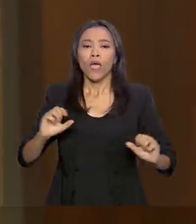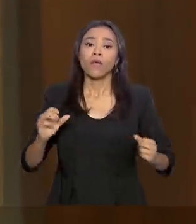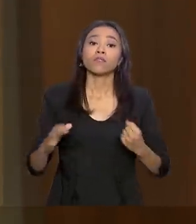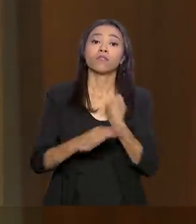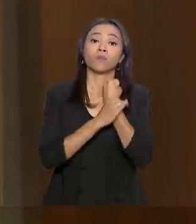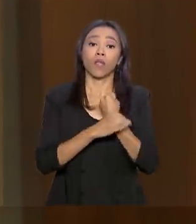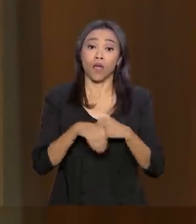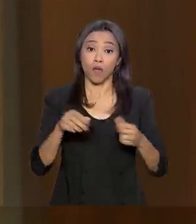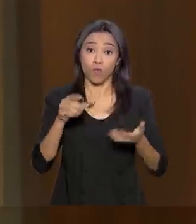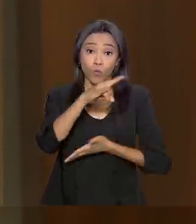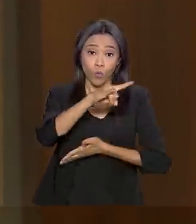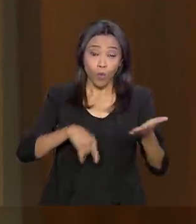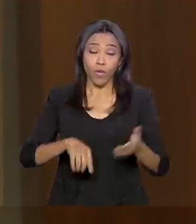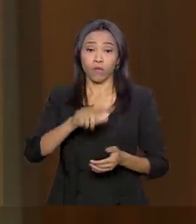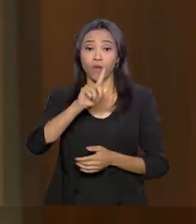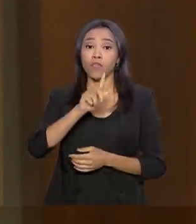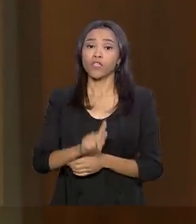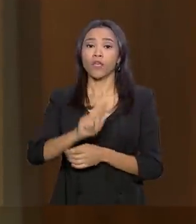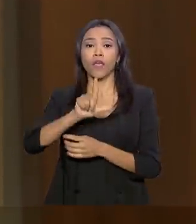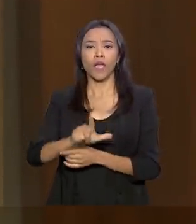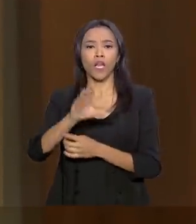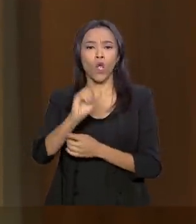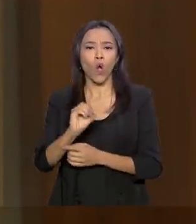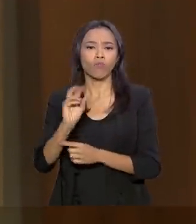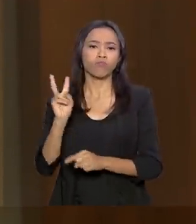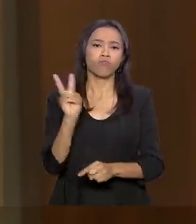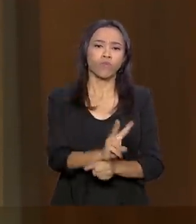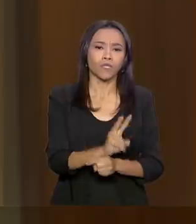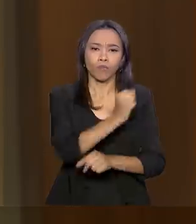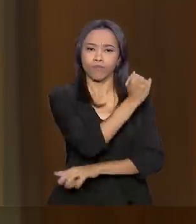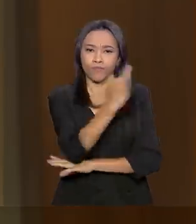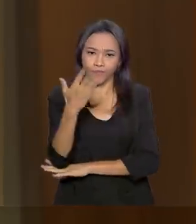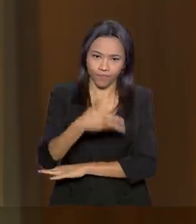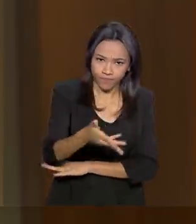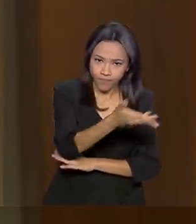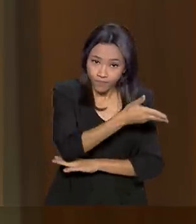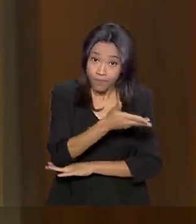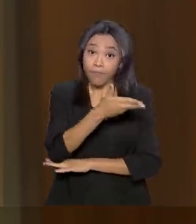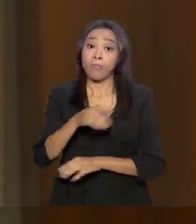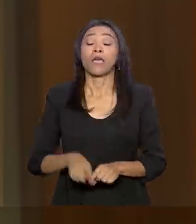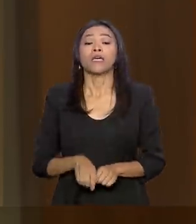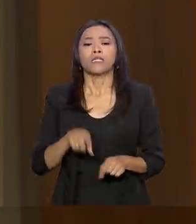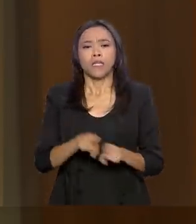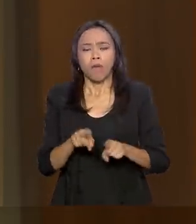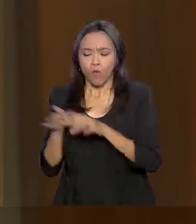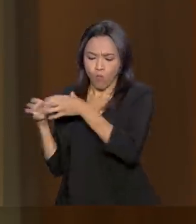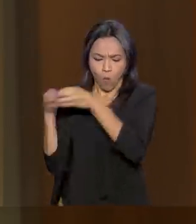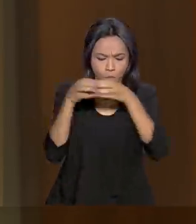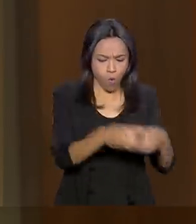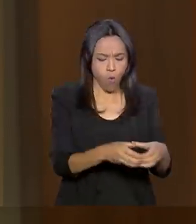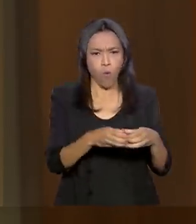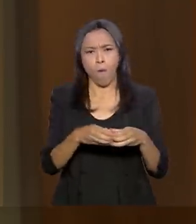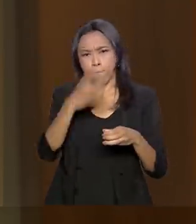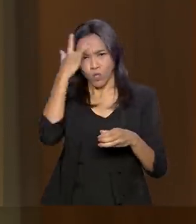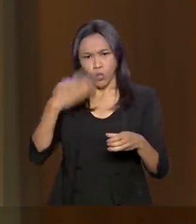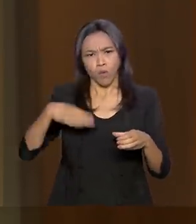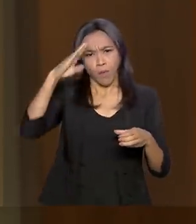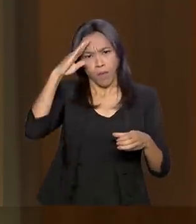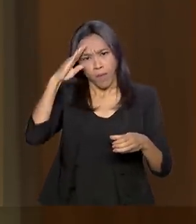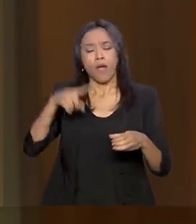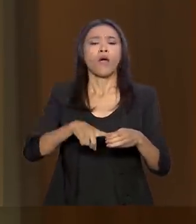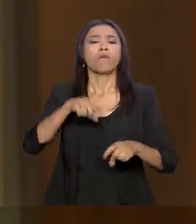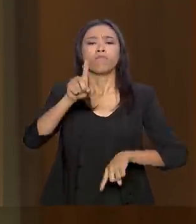ordem uma verdadeira gênio ambiental o emprego é extensivo de pessoal e equipamentos das